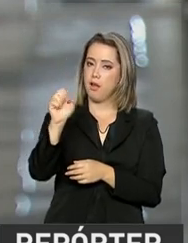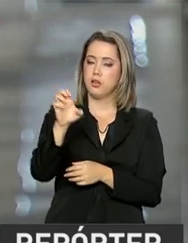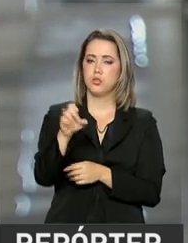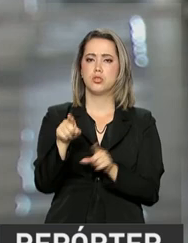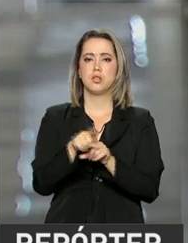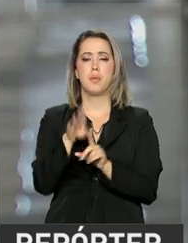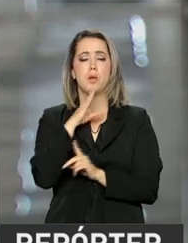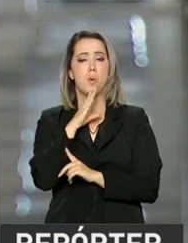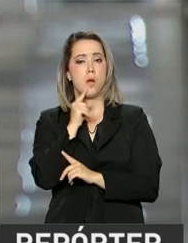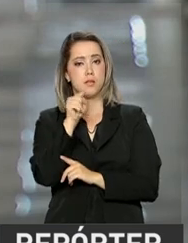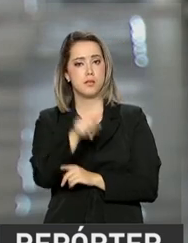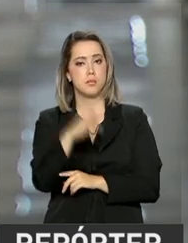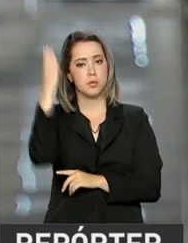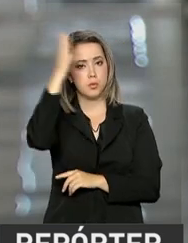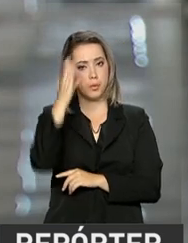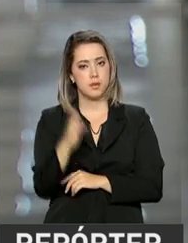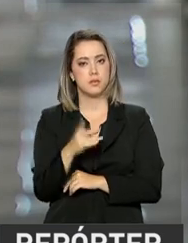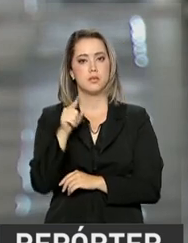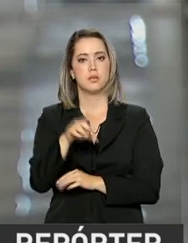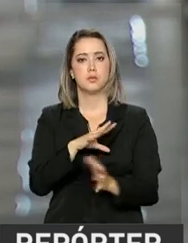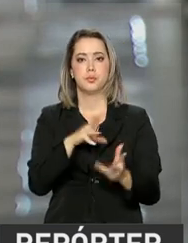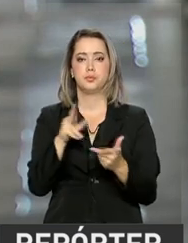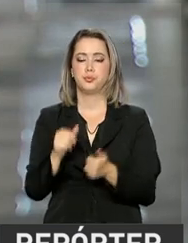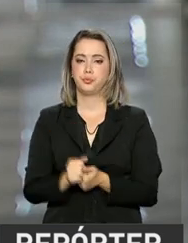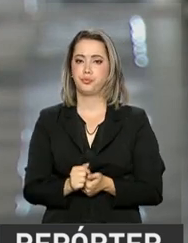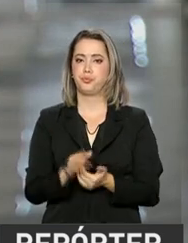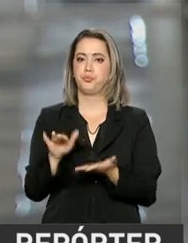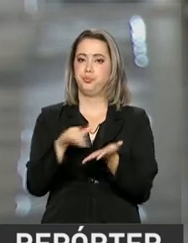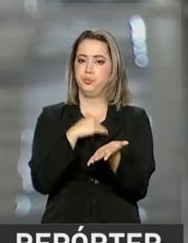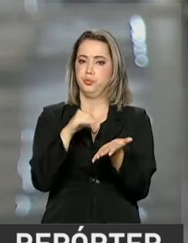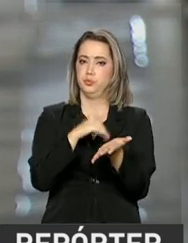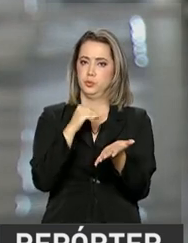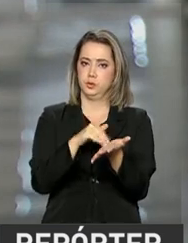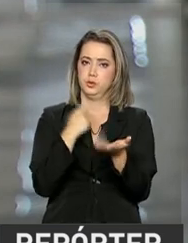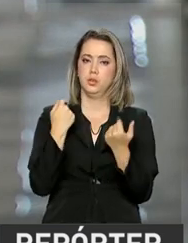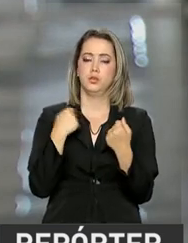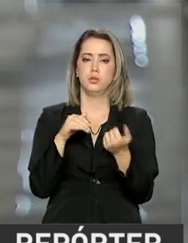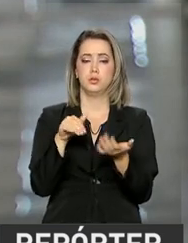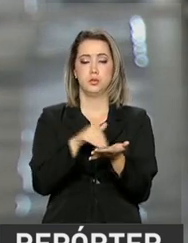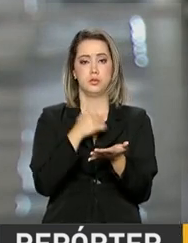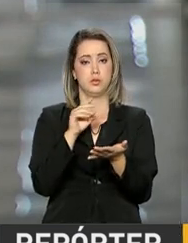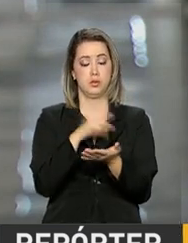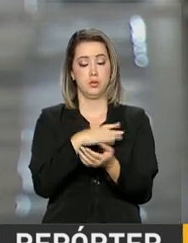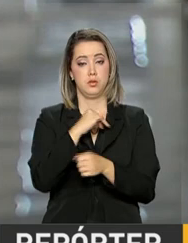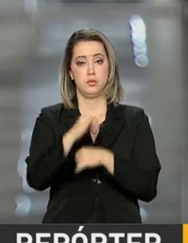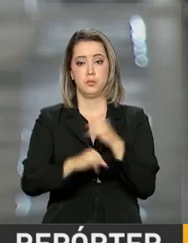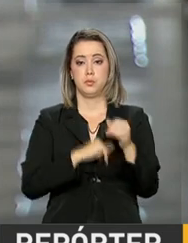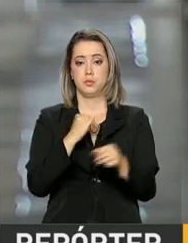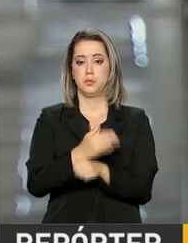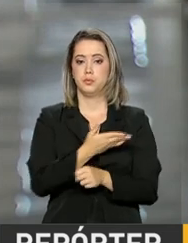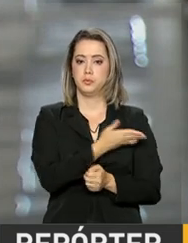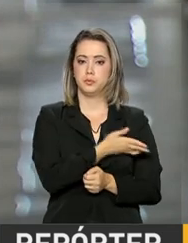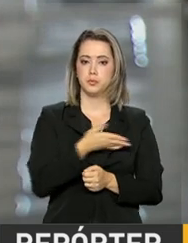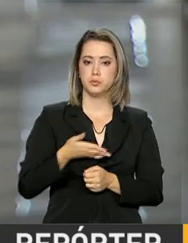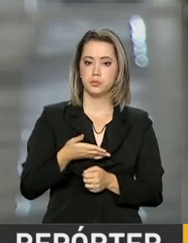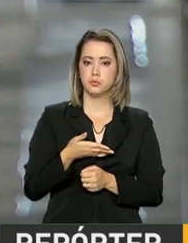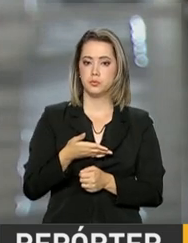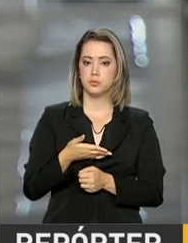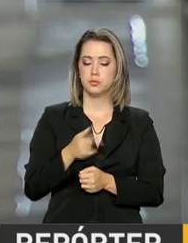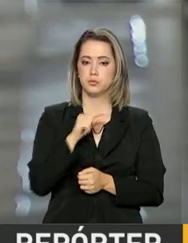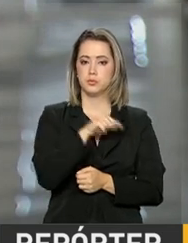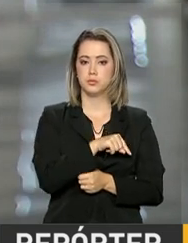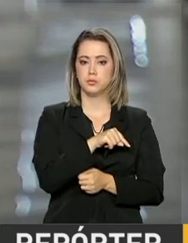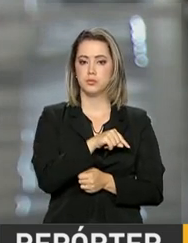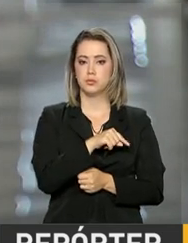conhecimentos sobre o Brasil e o mundo as inscrições devem ser feitas no site do INEP na internet no